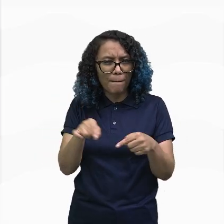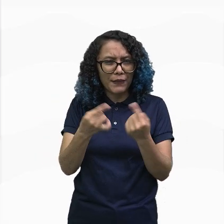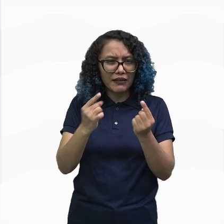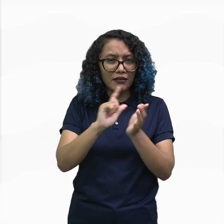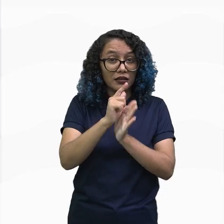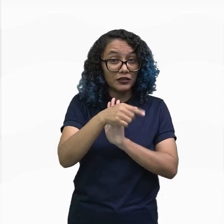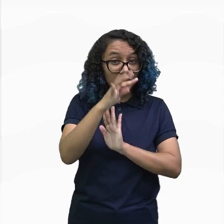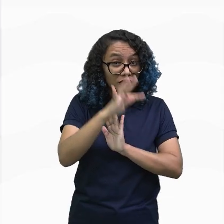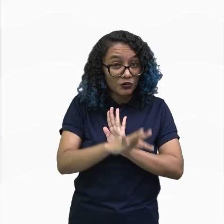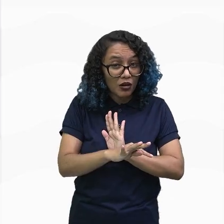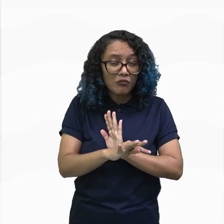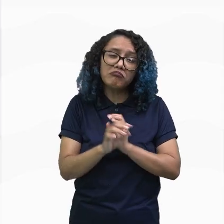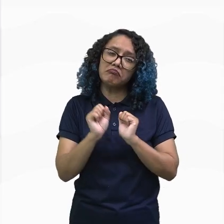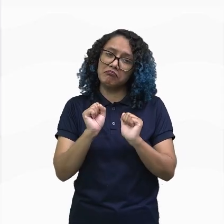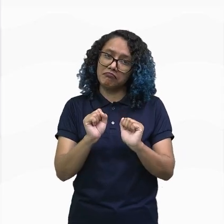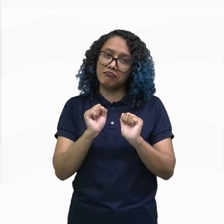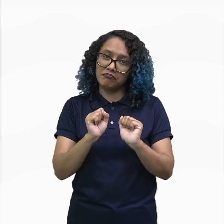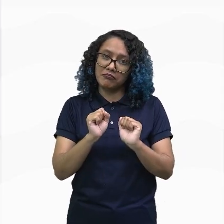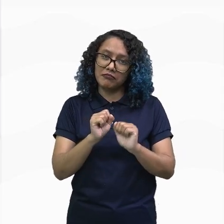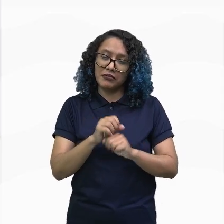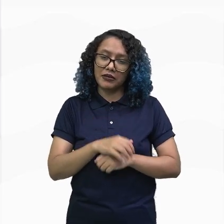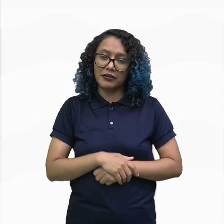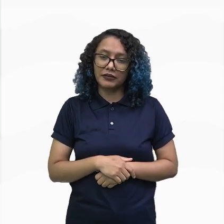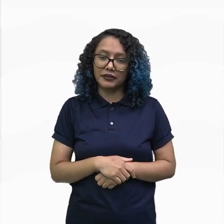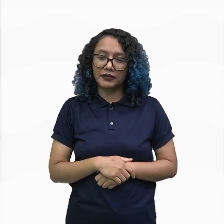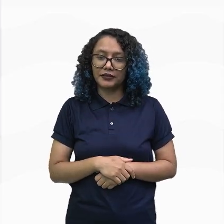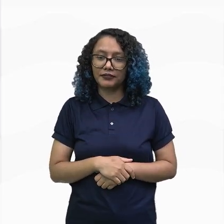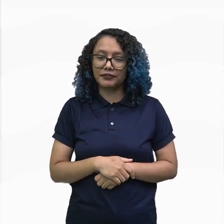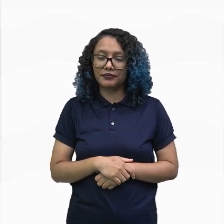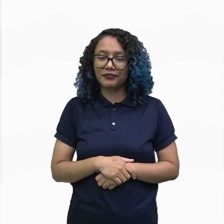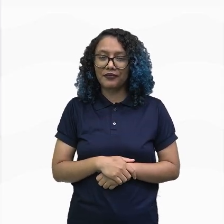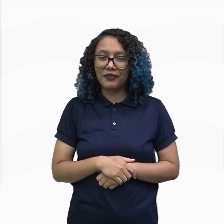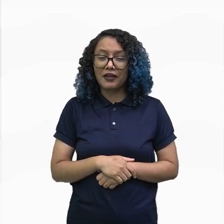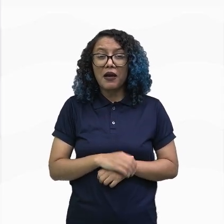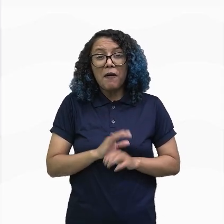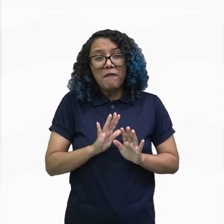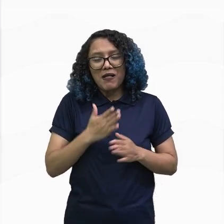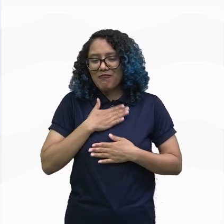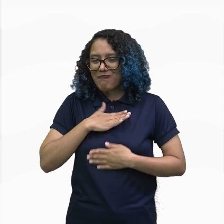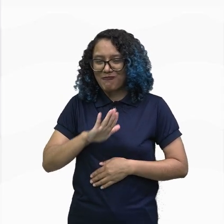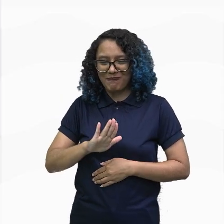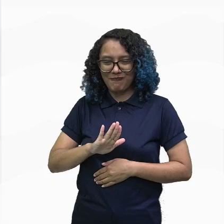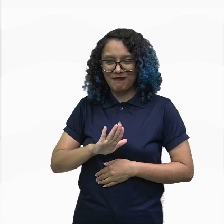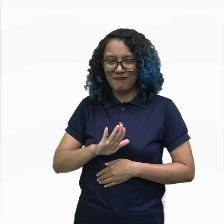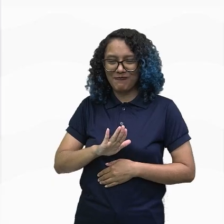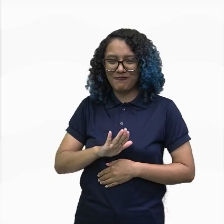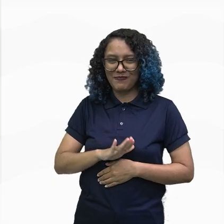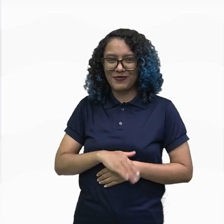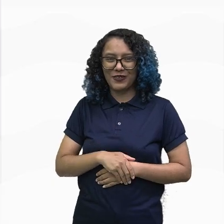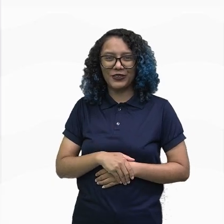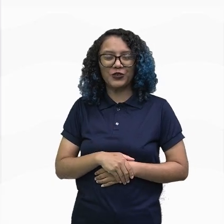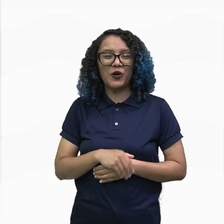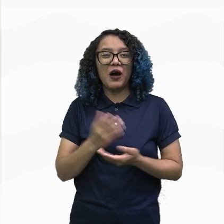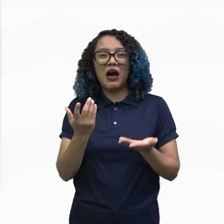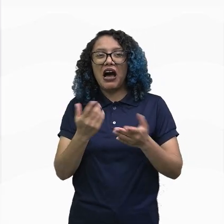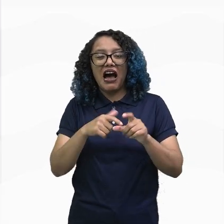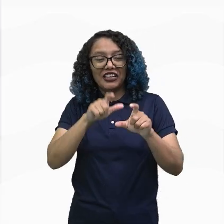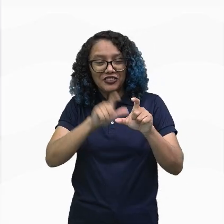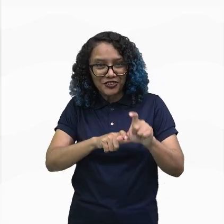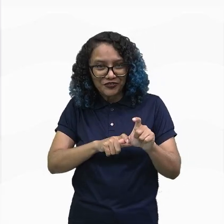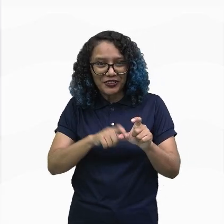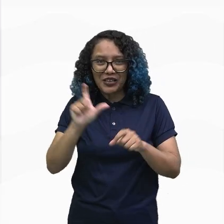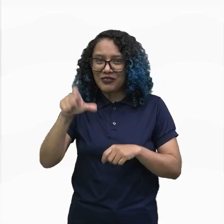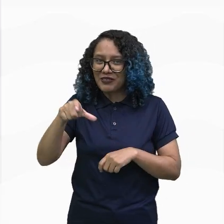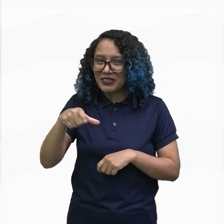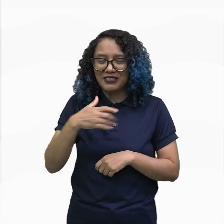textual? Posso. Não gosto desse gênero textual. O cartão... A fatura do cartão. A fatura